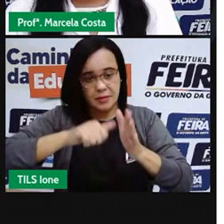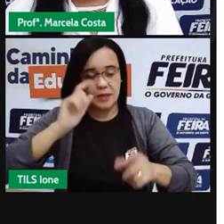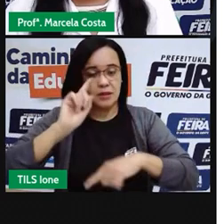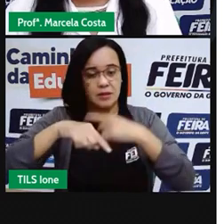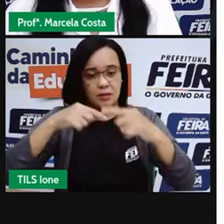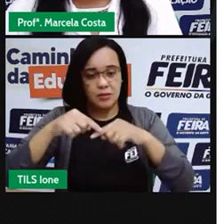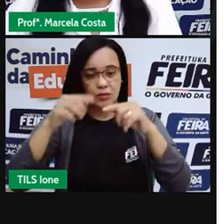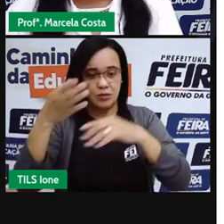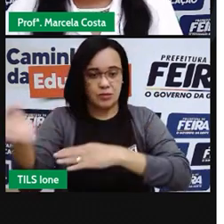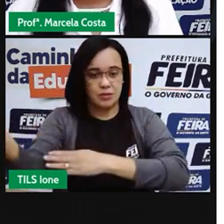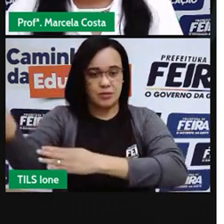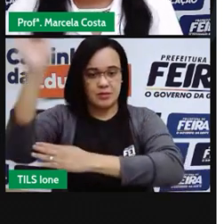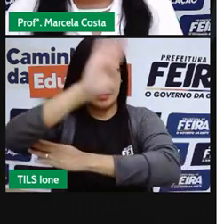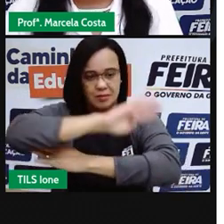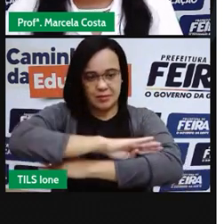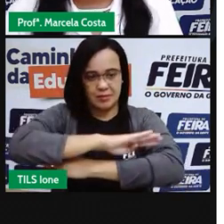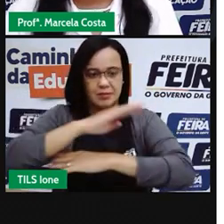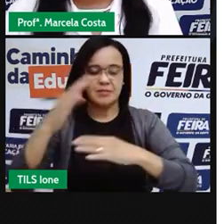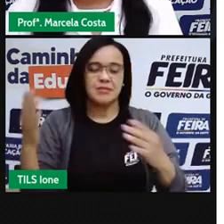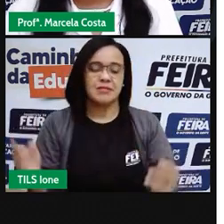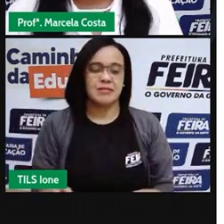janela.